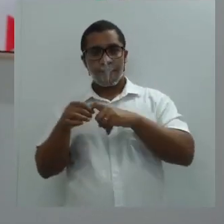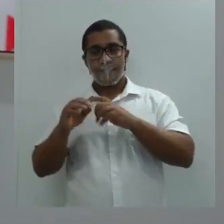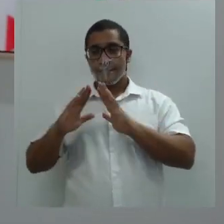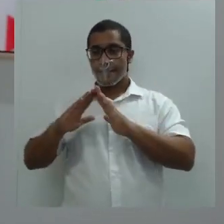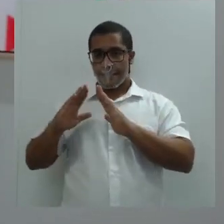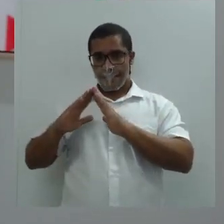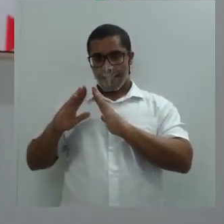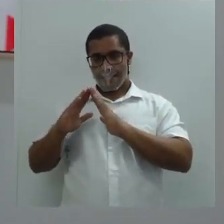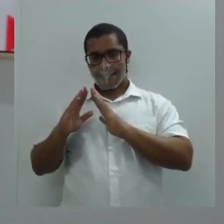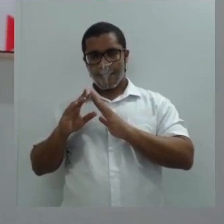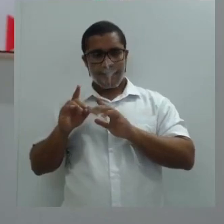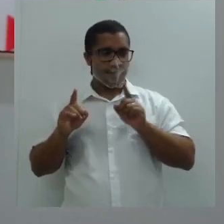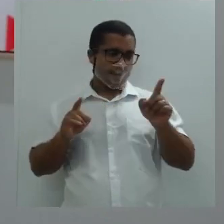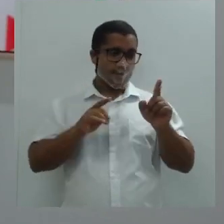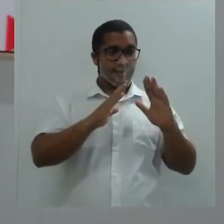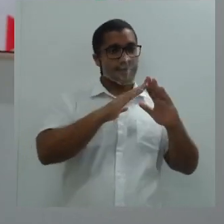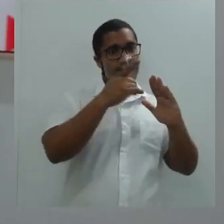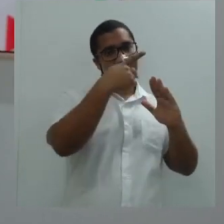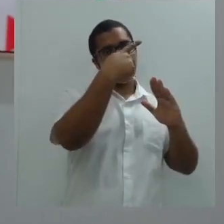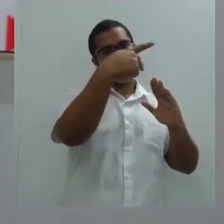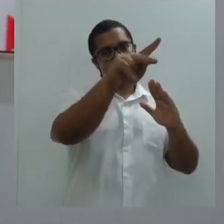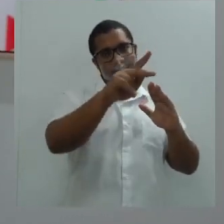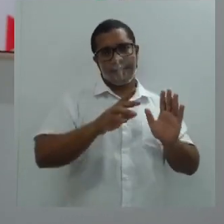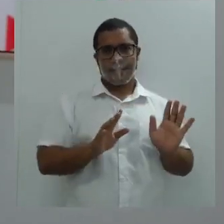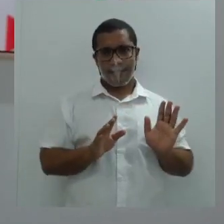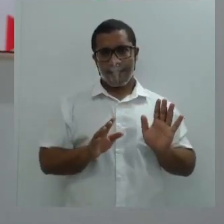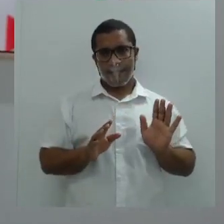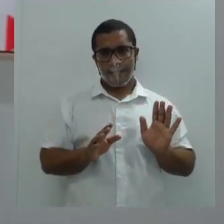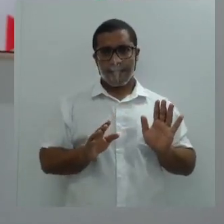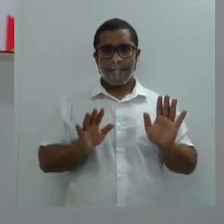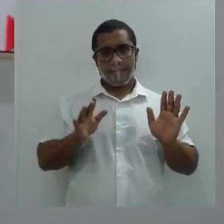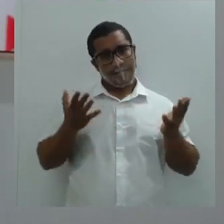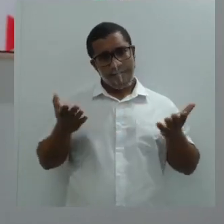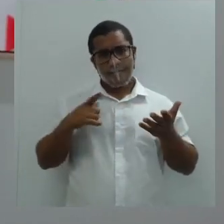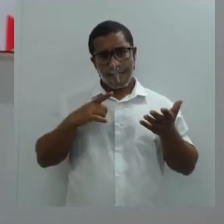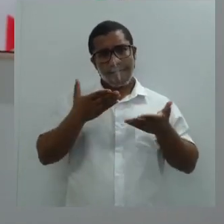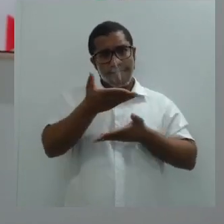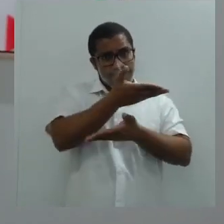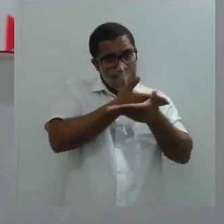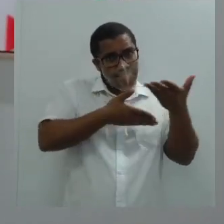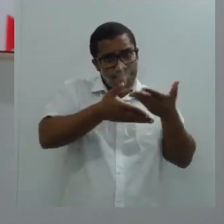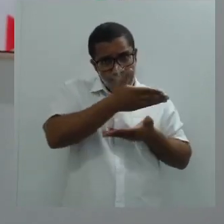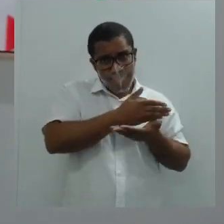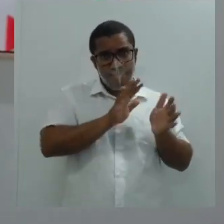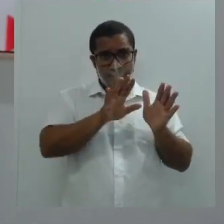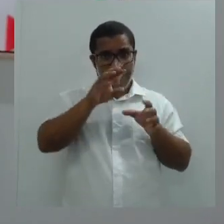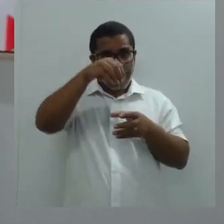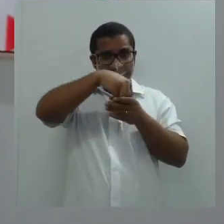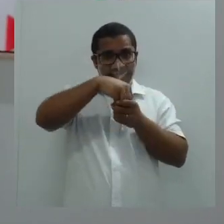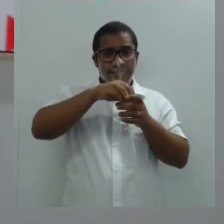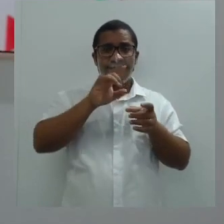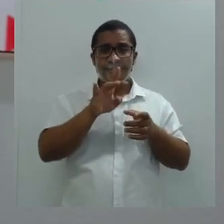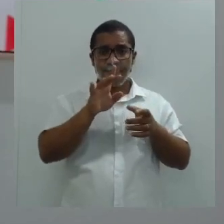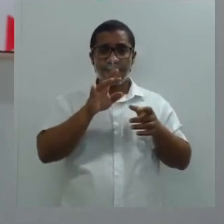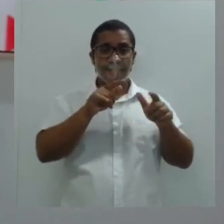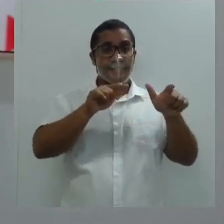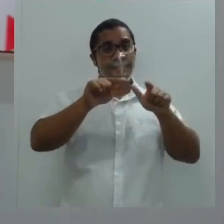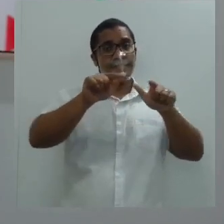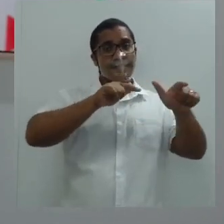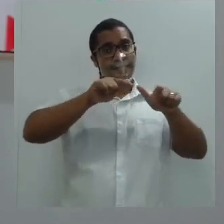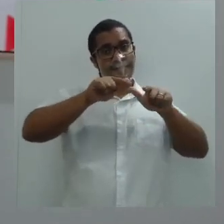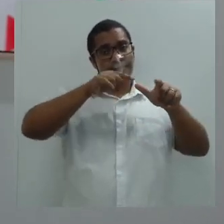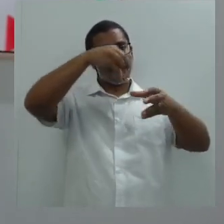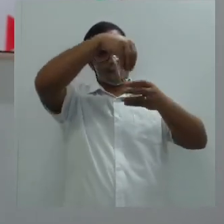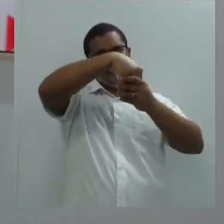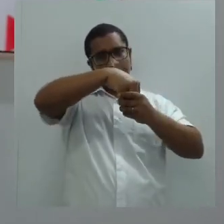para a sua casa, ele vai para a sua, né? Existem essas interações, mas é dentro ali daquele